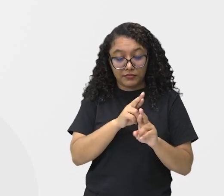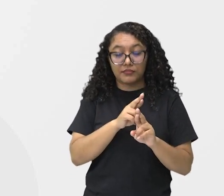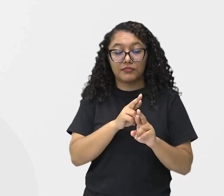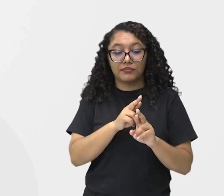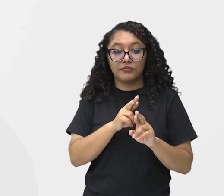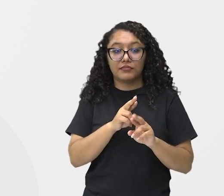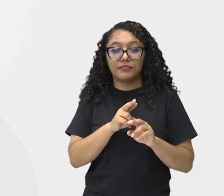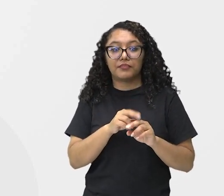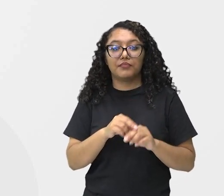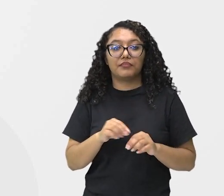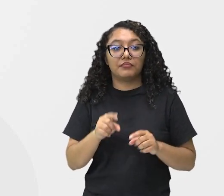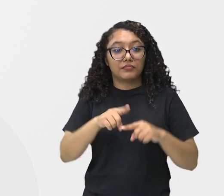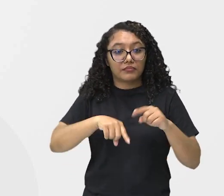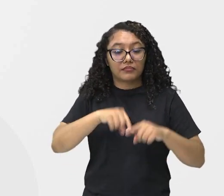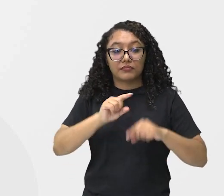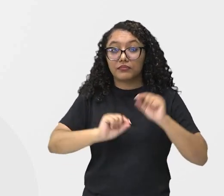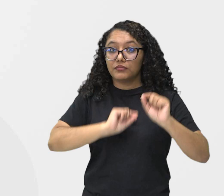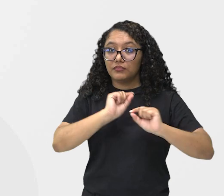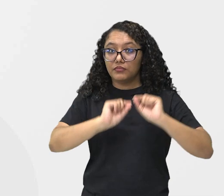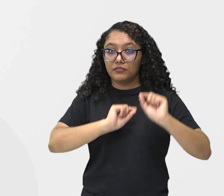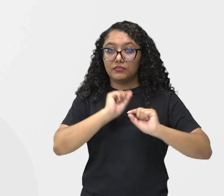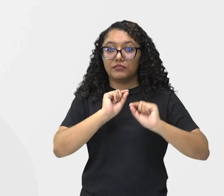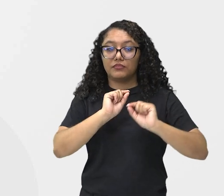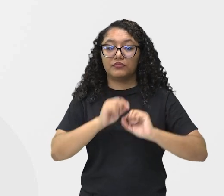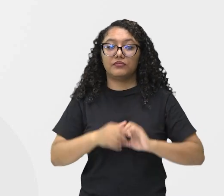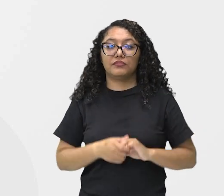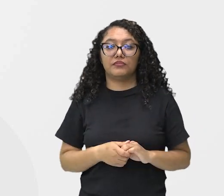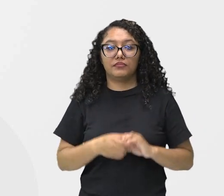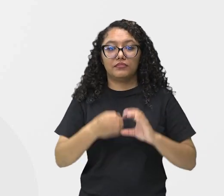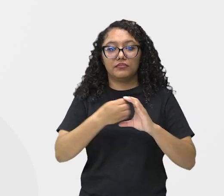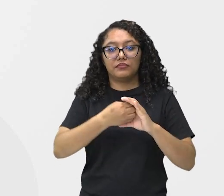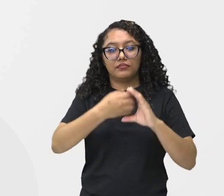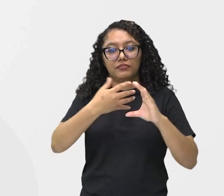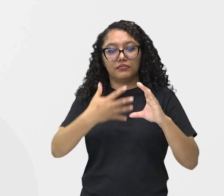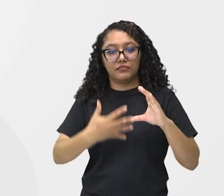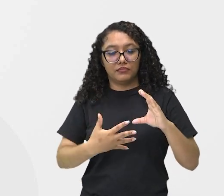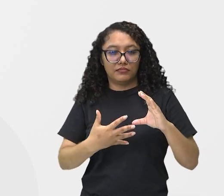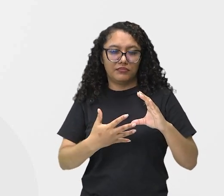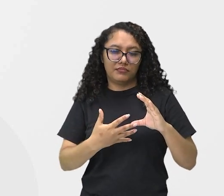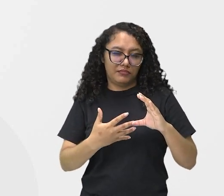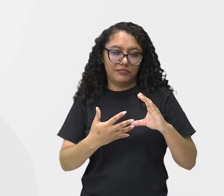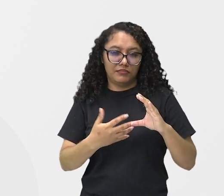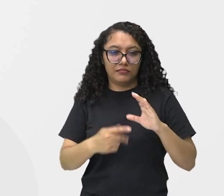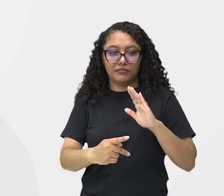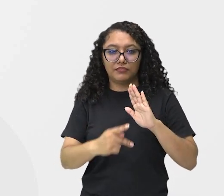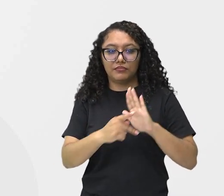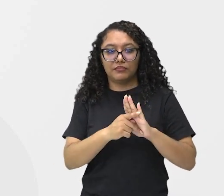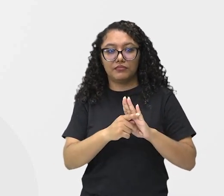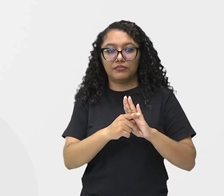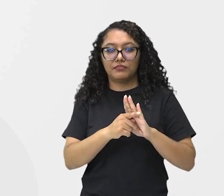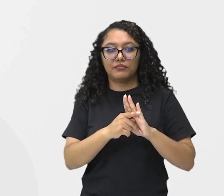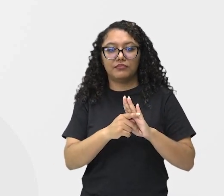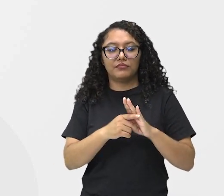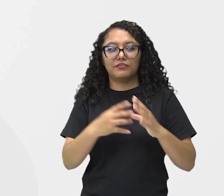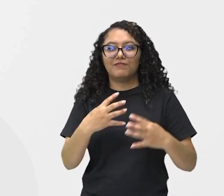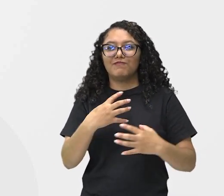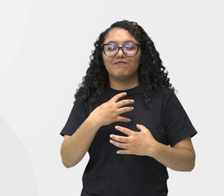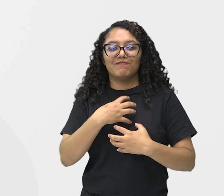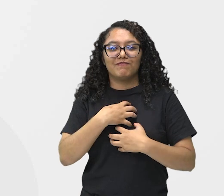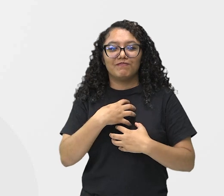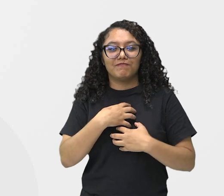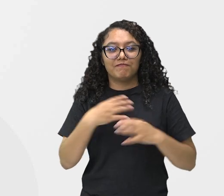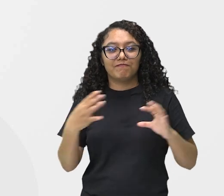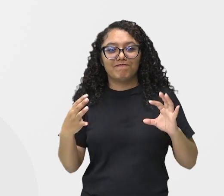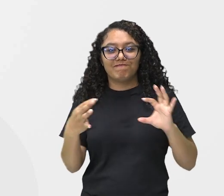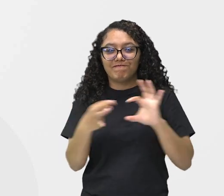Dentro da filosofia ainda. Característica ou particularidade daquilo que é intrínseco